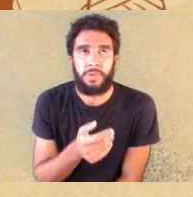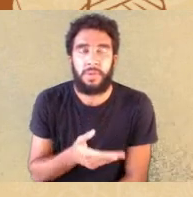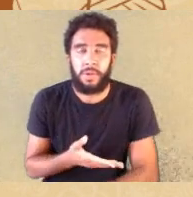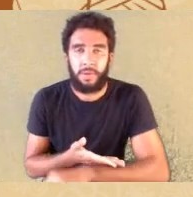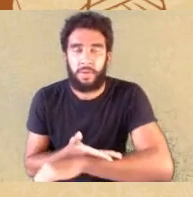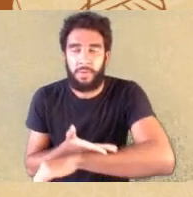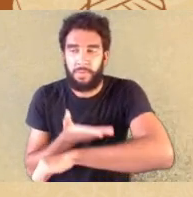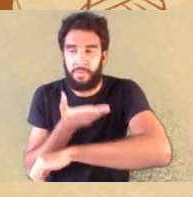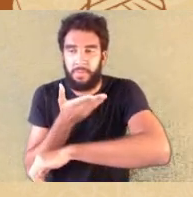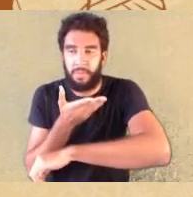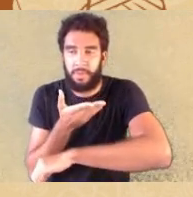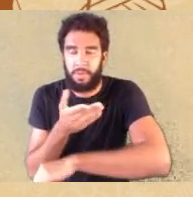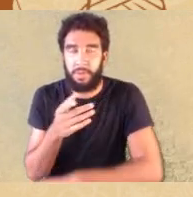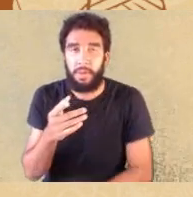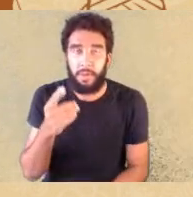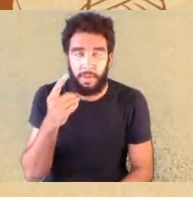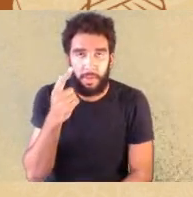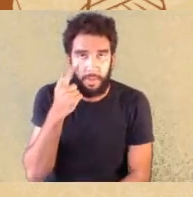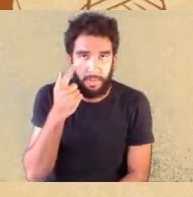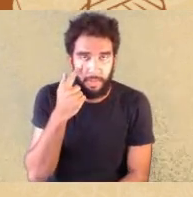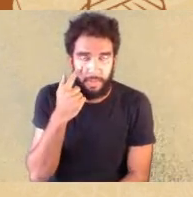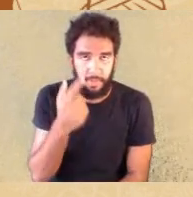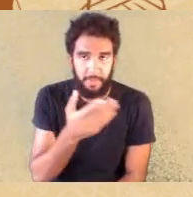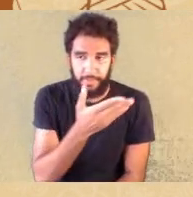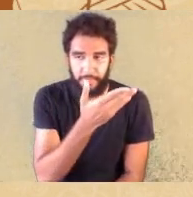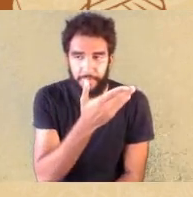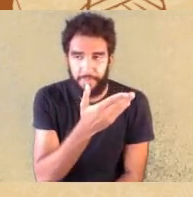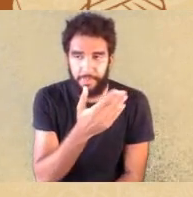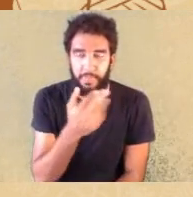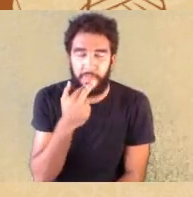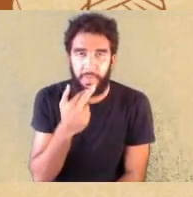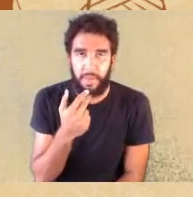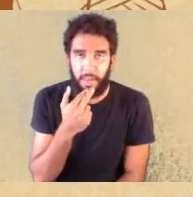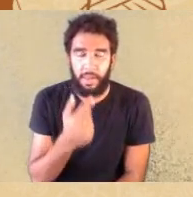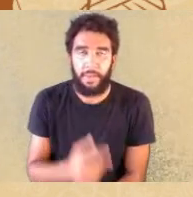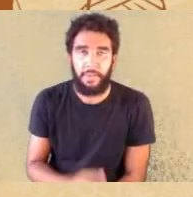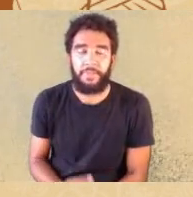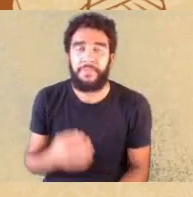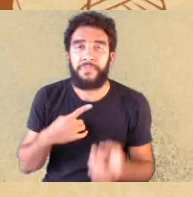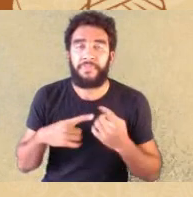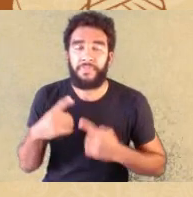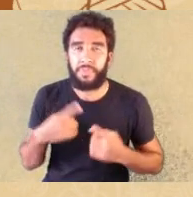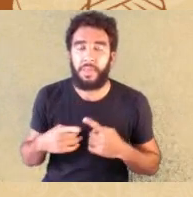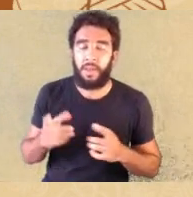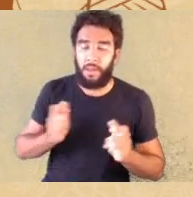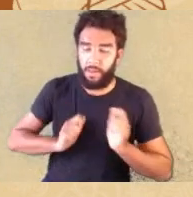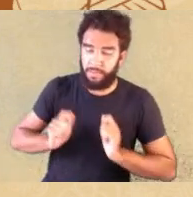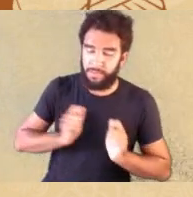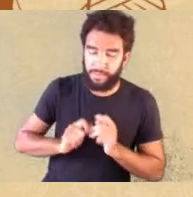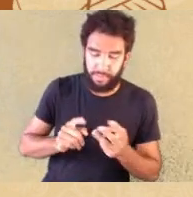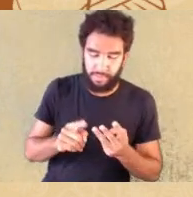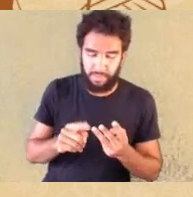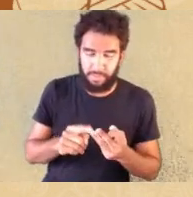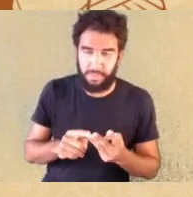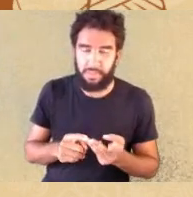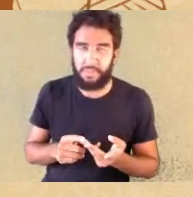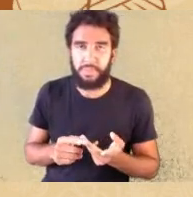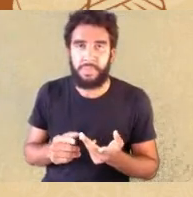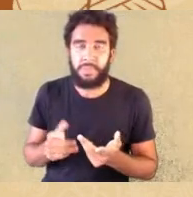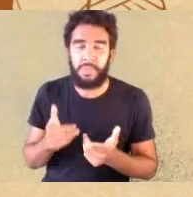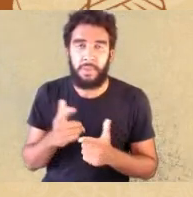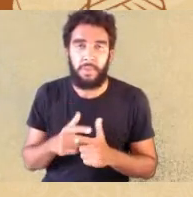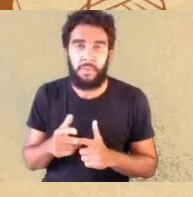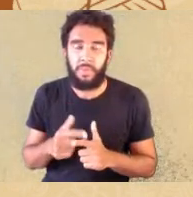tá? De acordo com os instrumentos que a gente usou. Depressão, ansiedade, estresse pós-traumático, transtorno de estresse